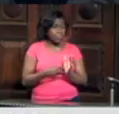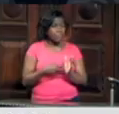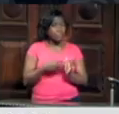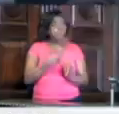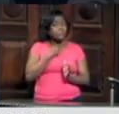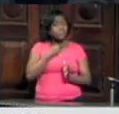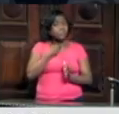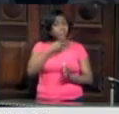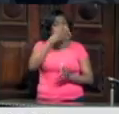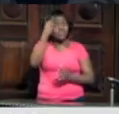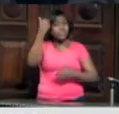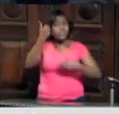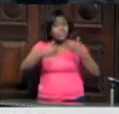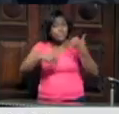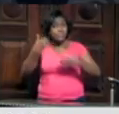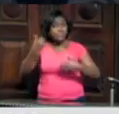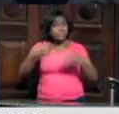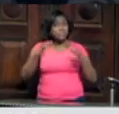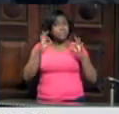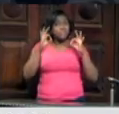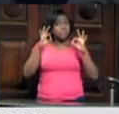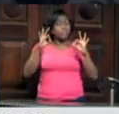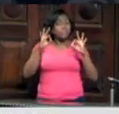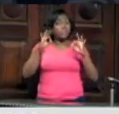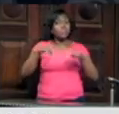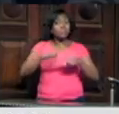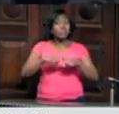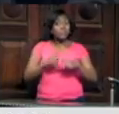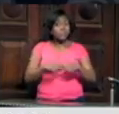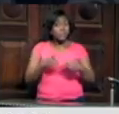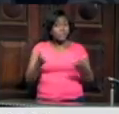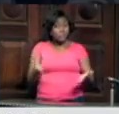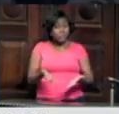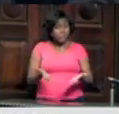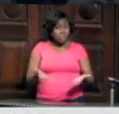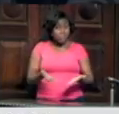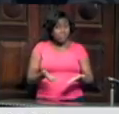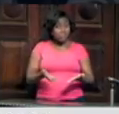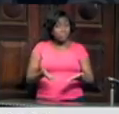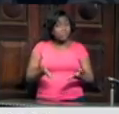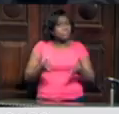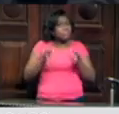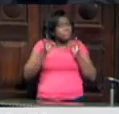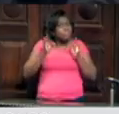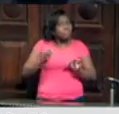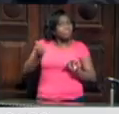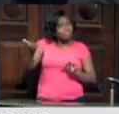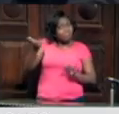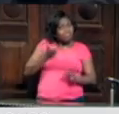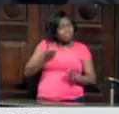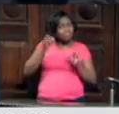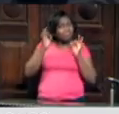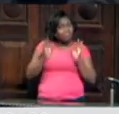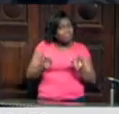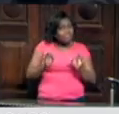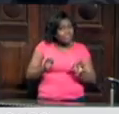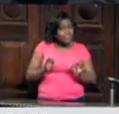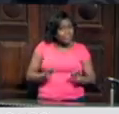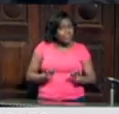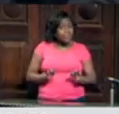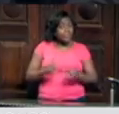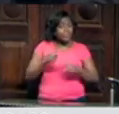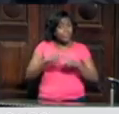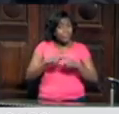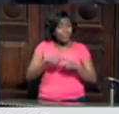também é um dia especial porque hoje veio a confirmação de que o secretário-geral das Nações